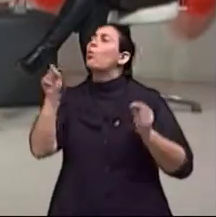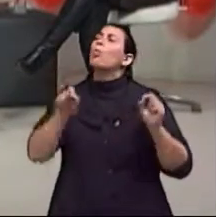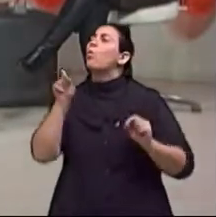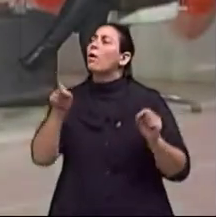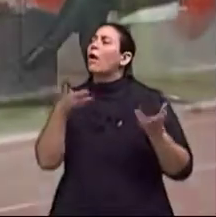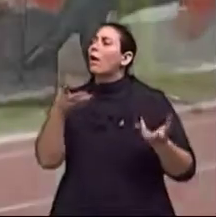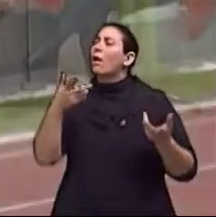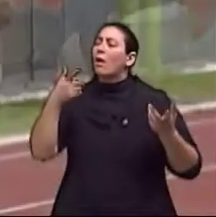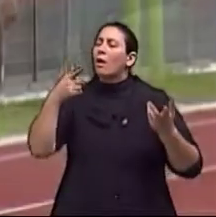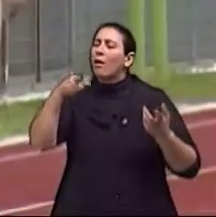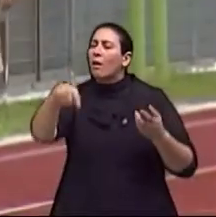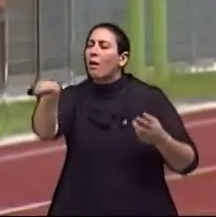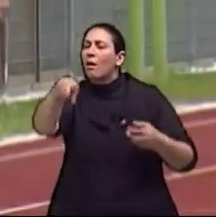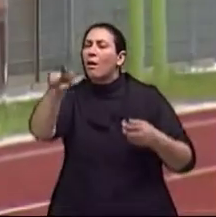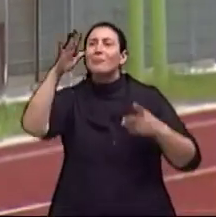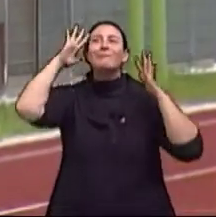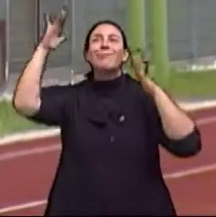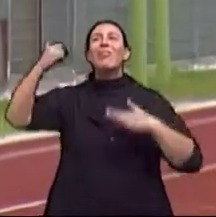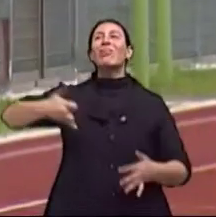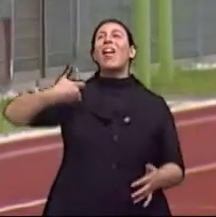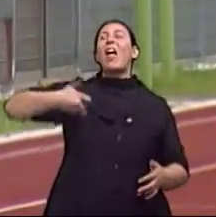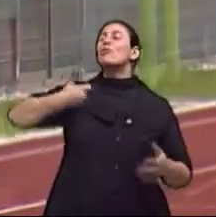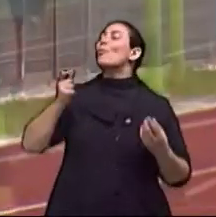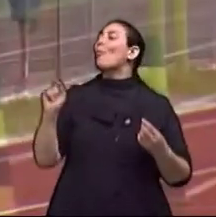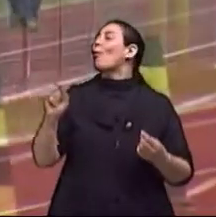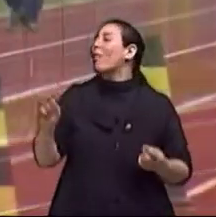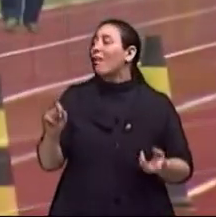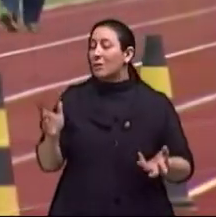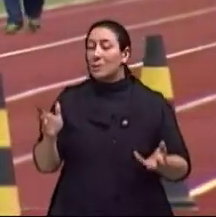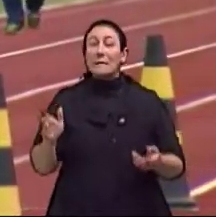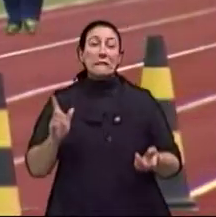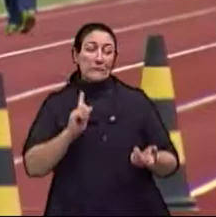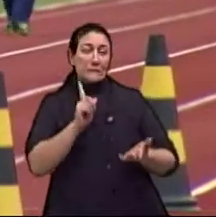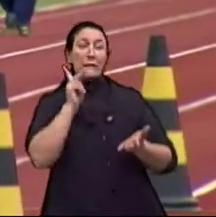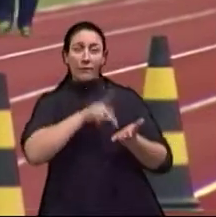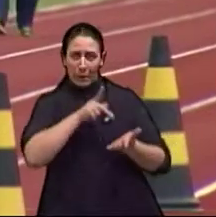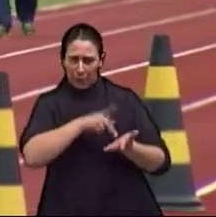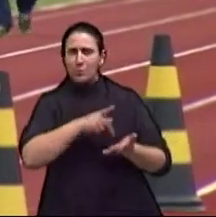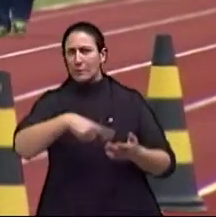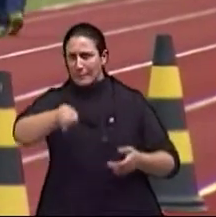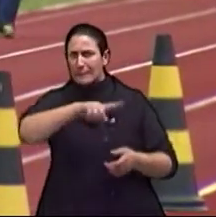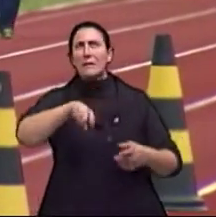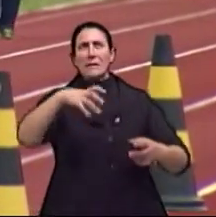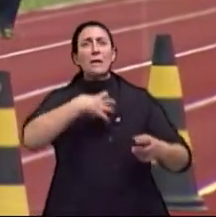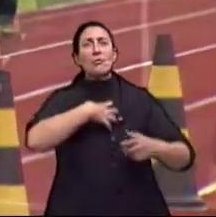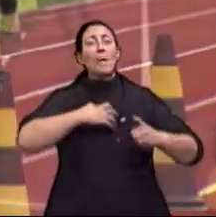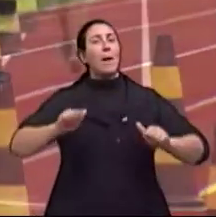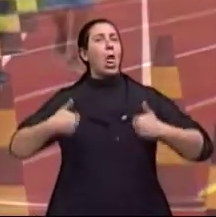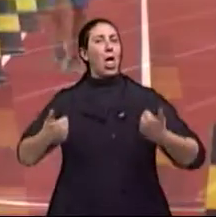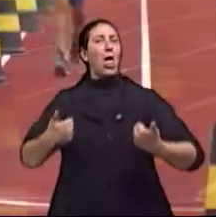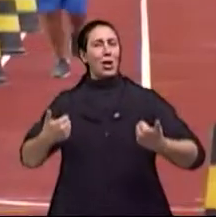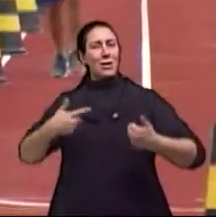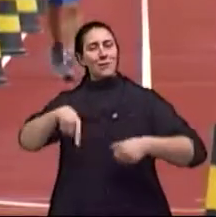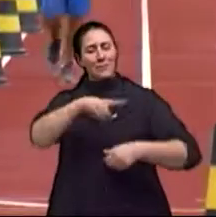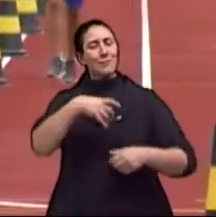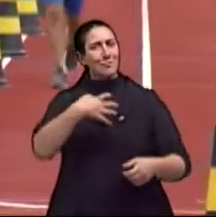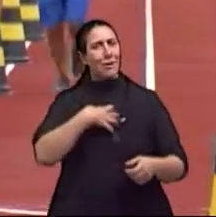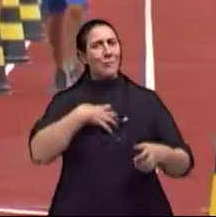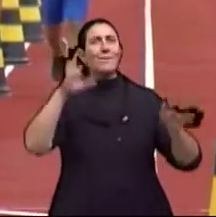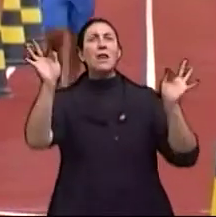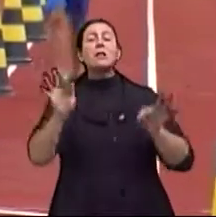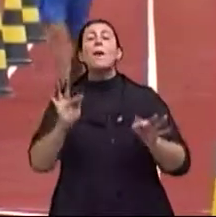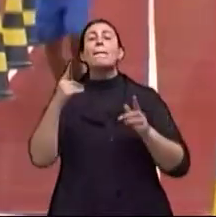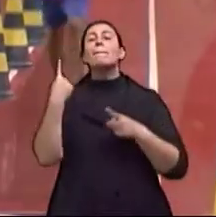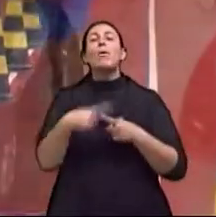é mais uma fantasia mesmo não eles estão de fato melhores assim então se sentindo melhor estão de fato nenhum